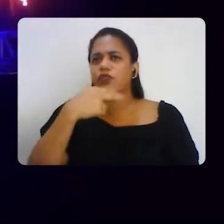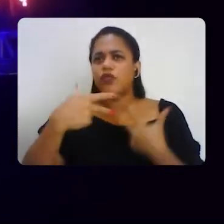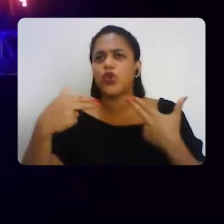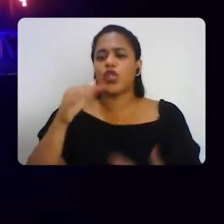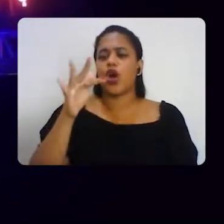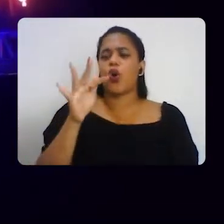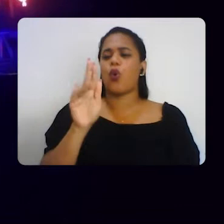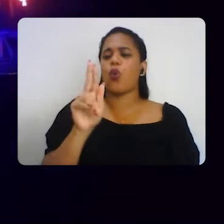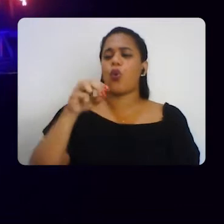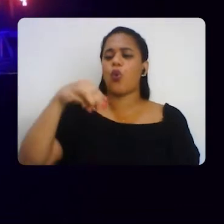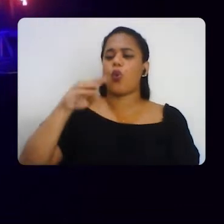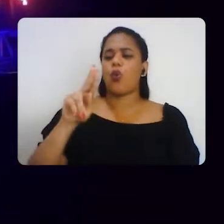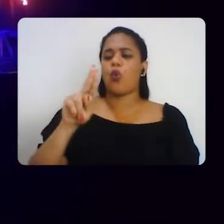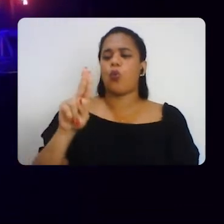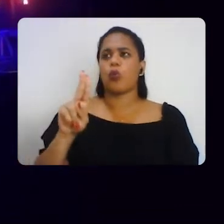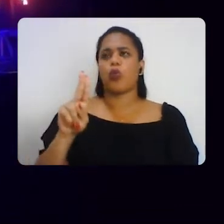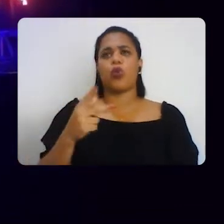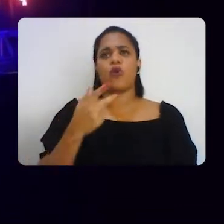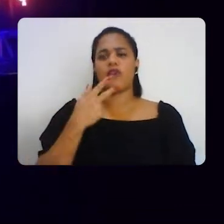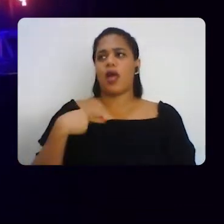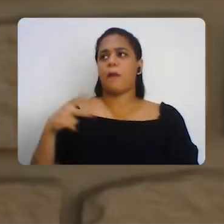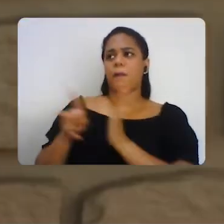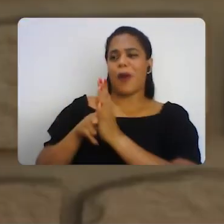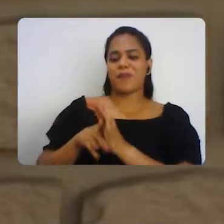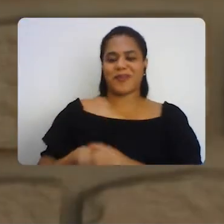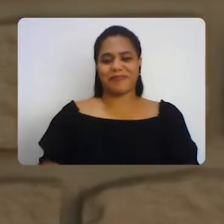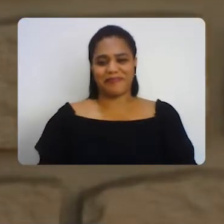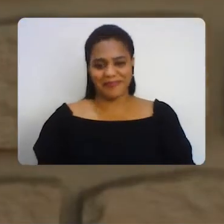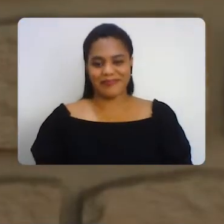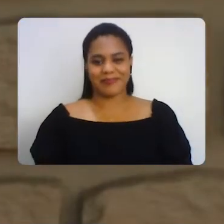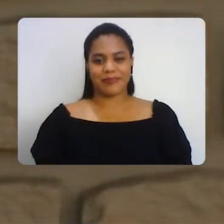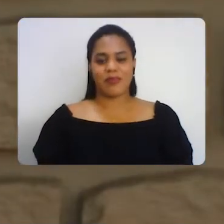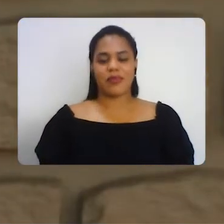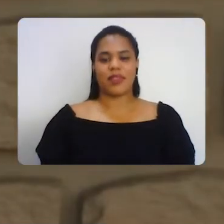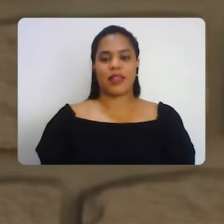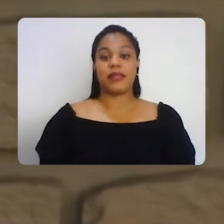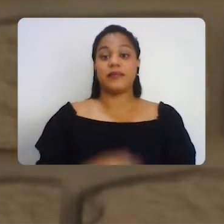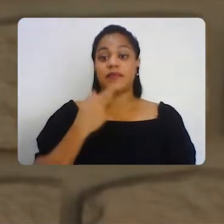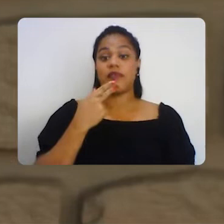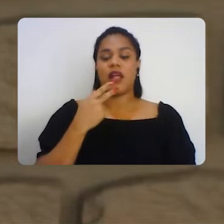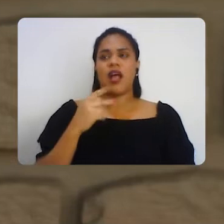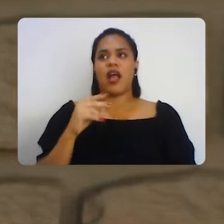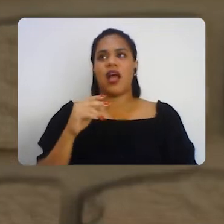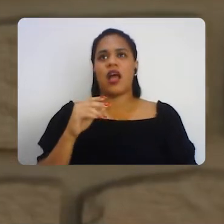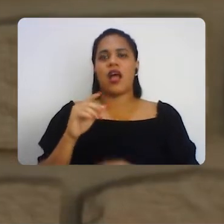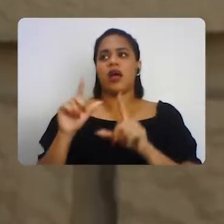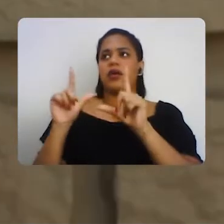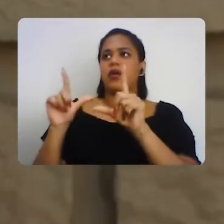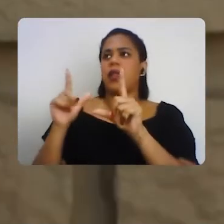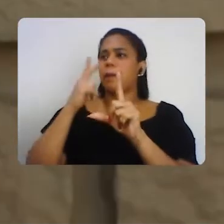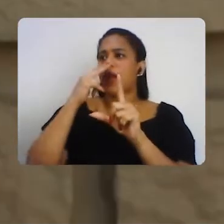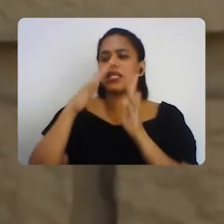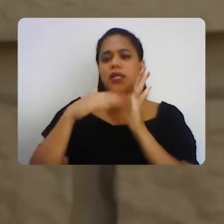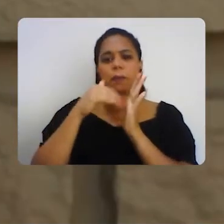Pronto, pensei, eu sou dela. A carne para mim é como se fosse um